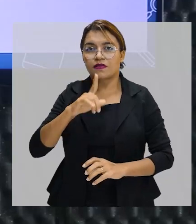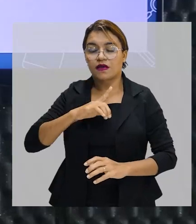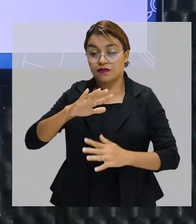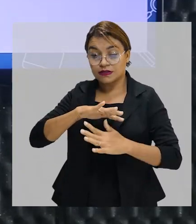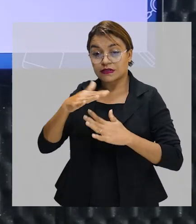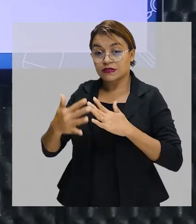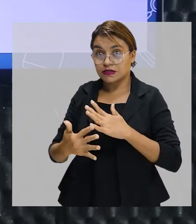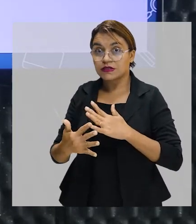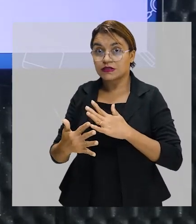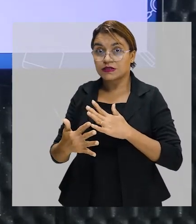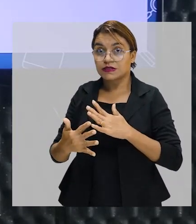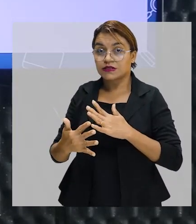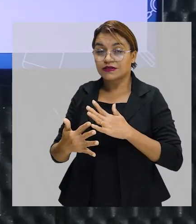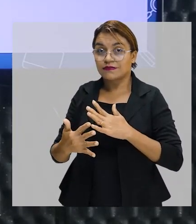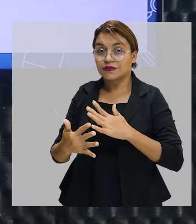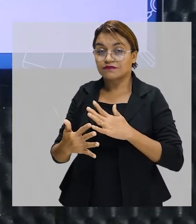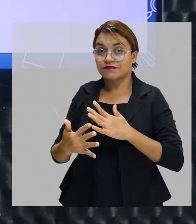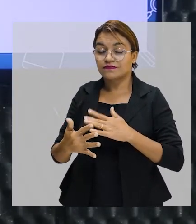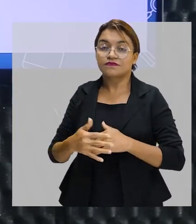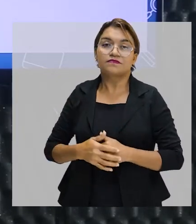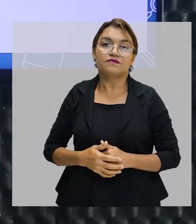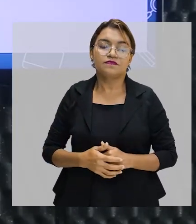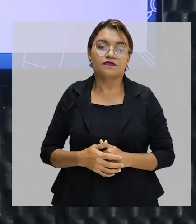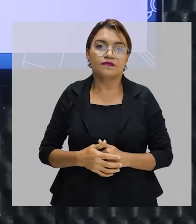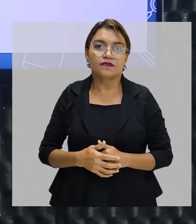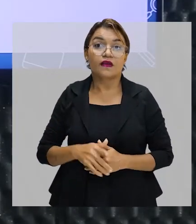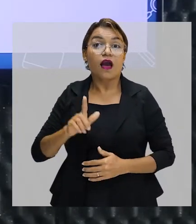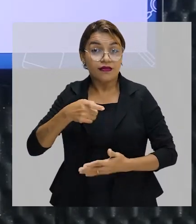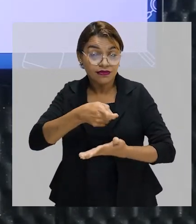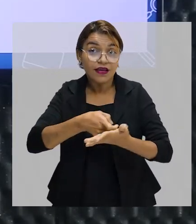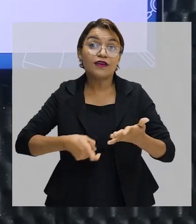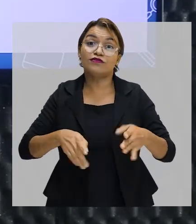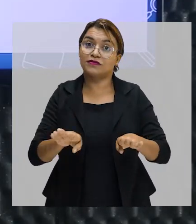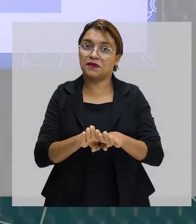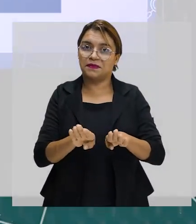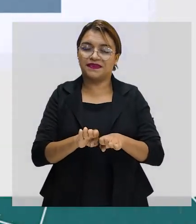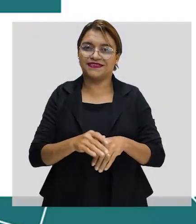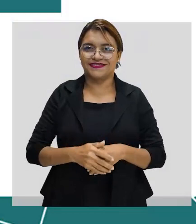de sinais, é texto, tá bom?